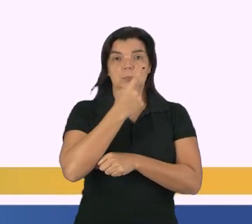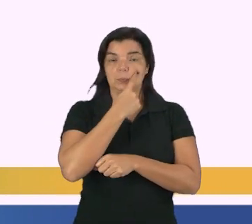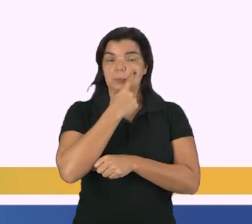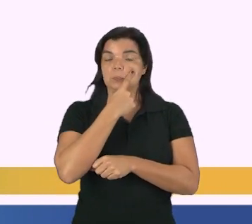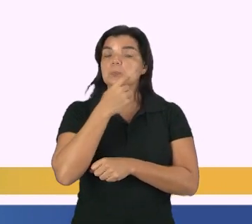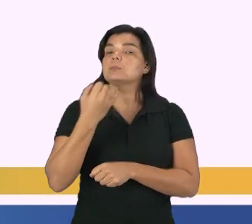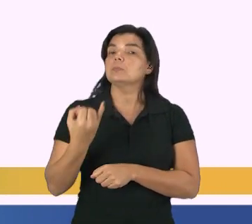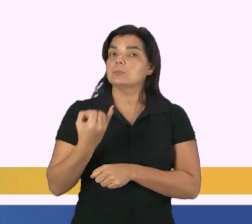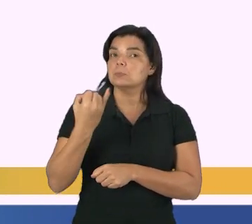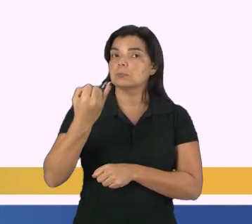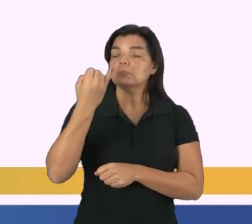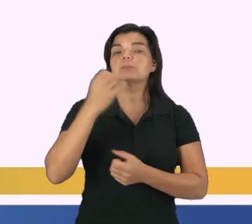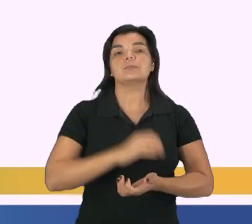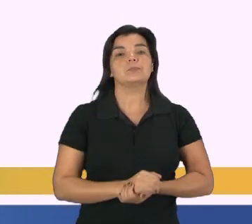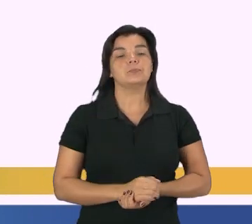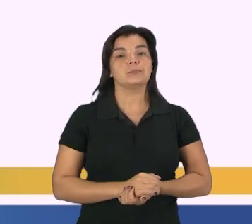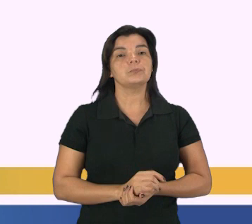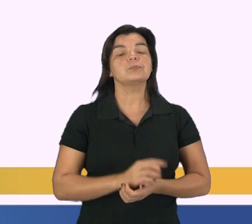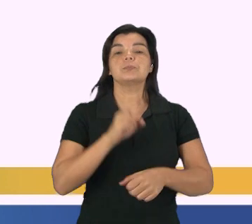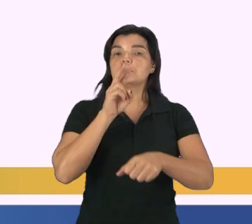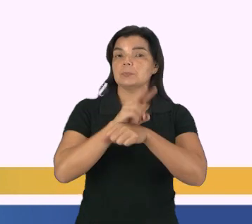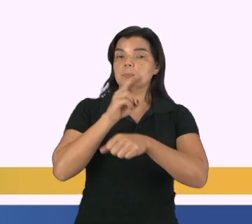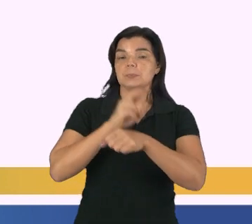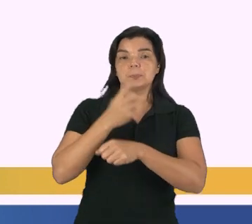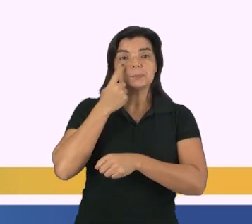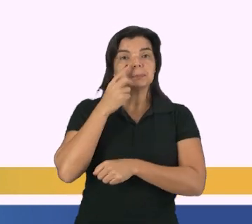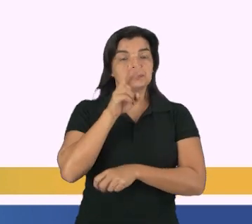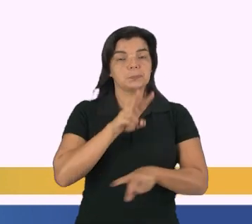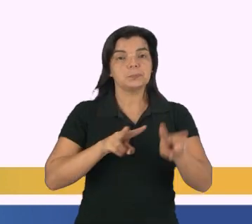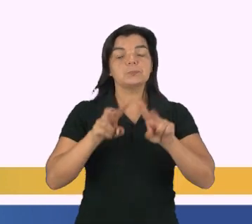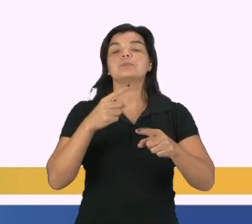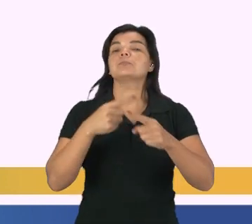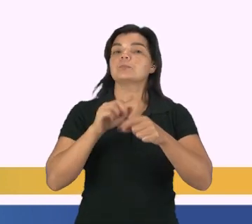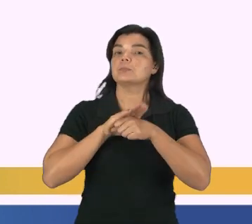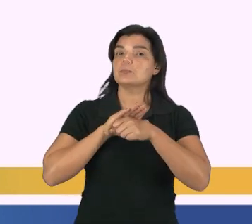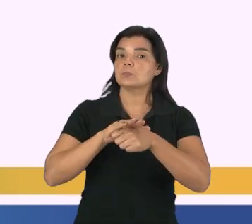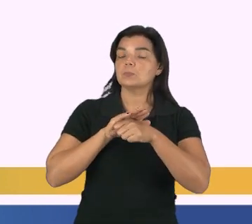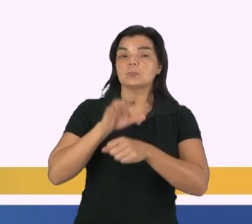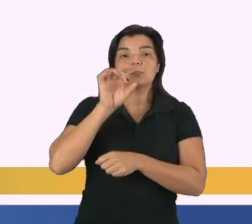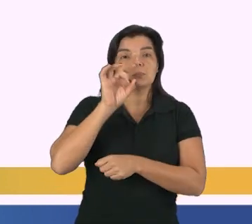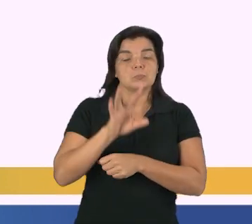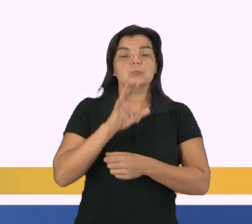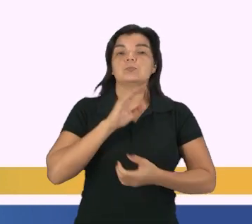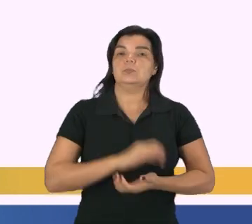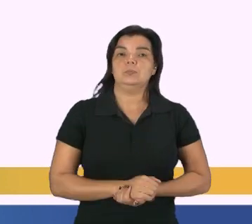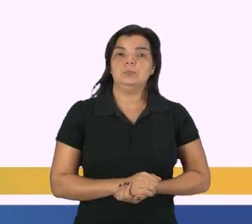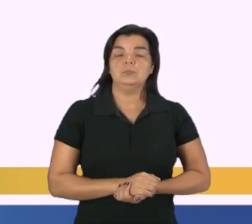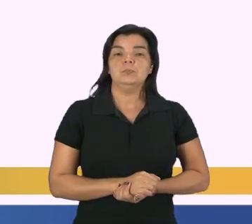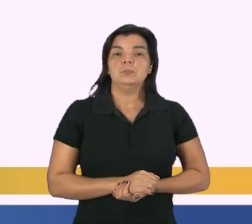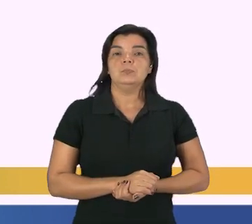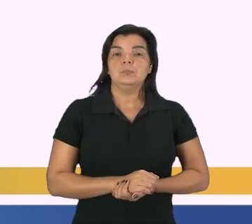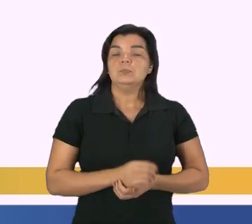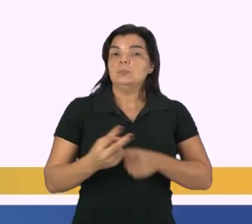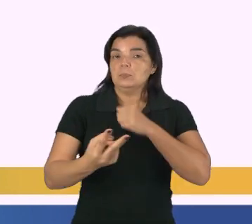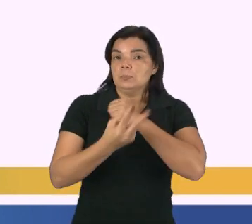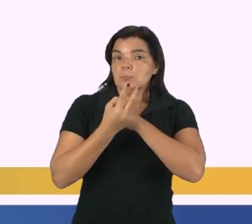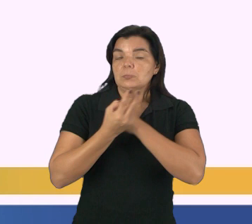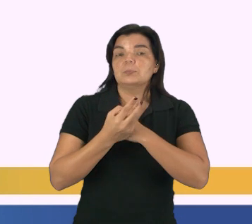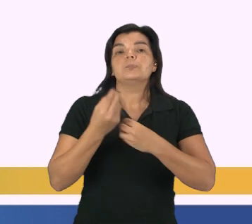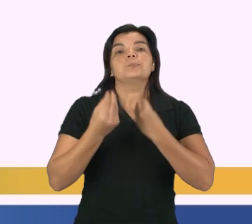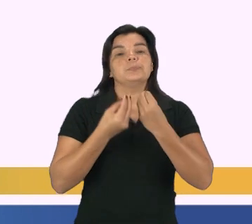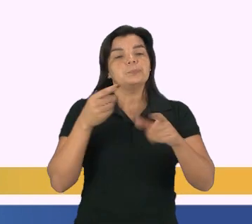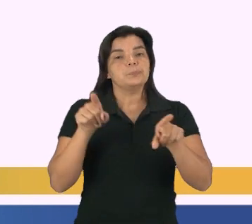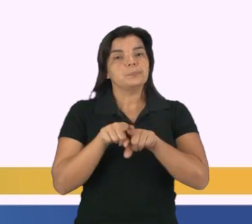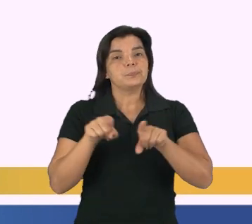são essenciais para proteger a visão, pois favorecem não só a sua proteção,